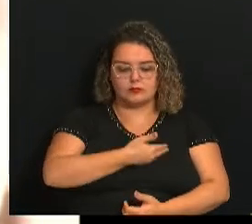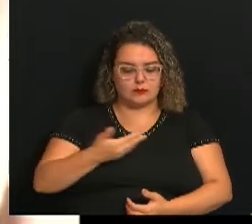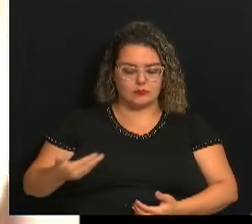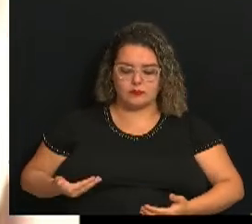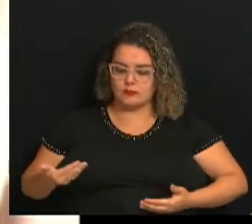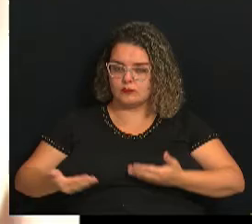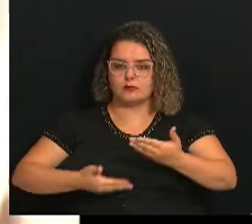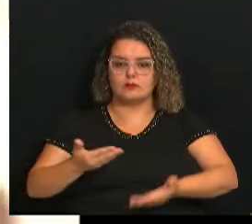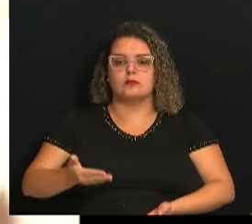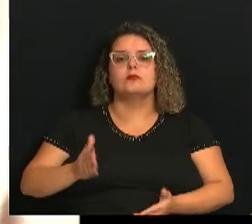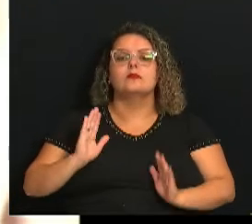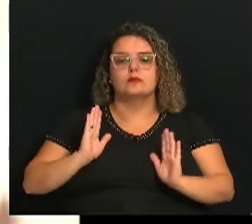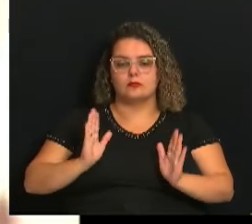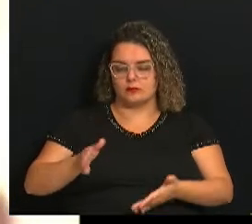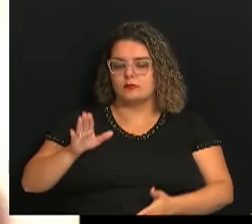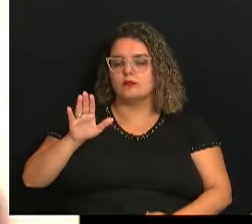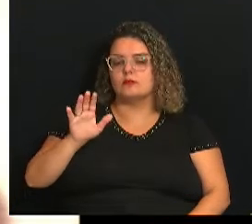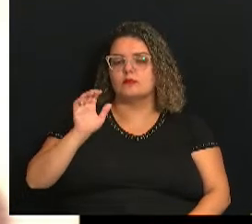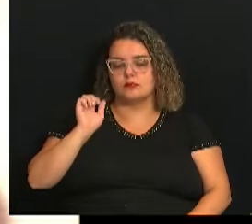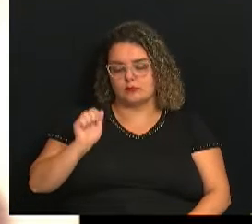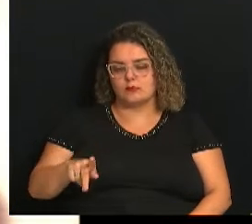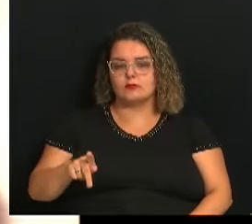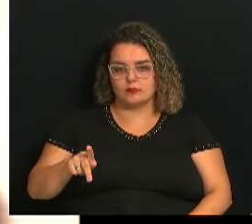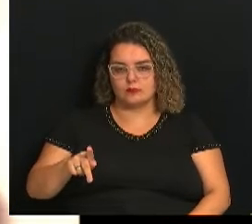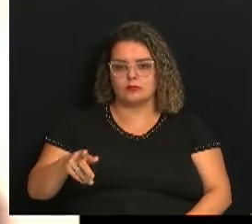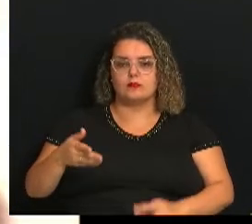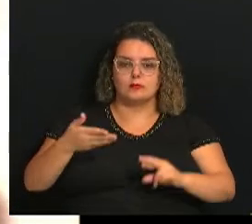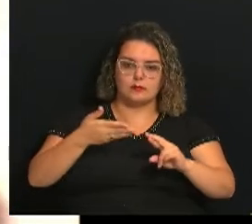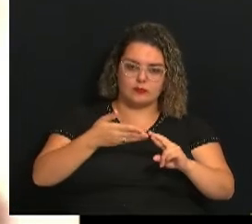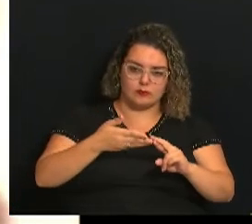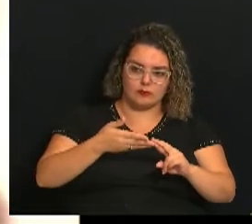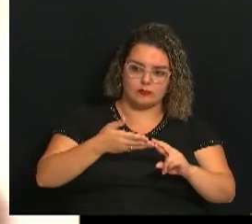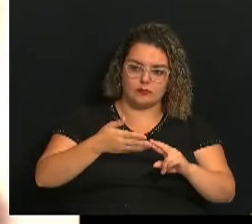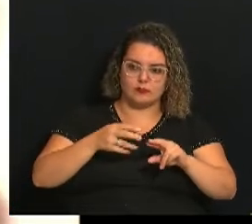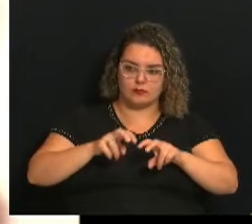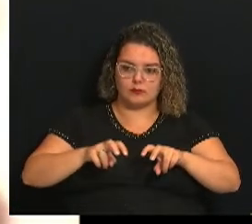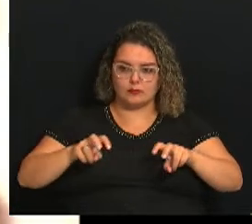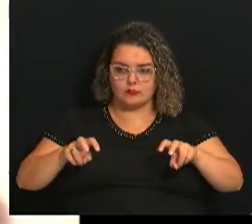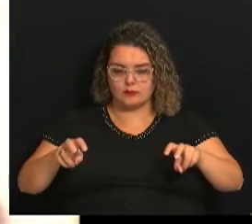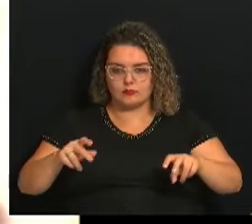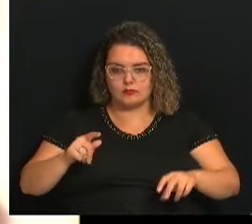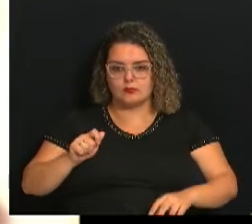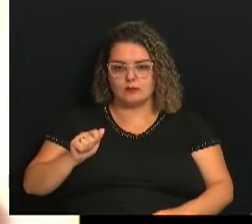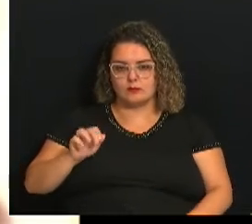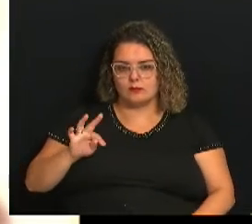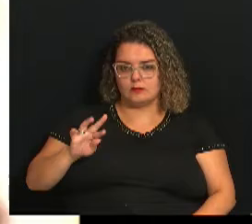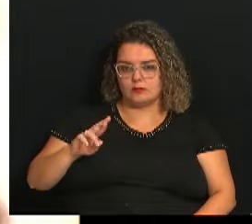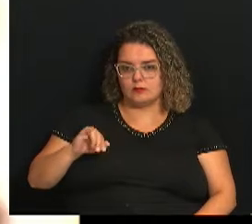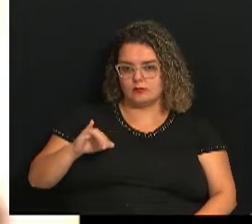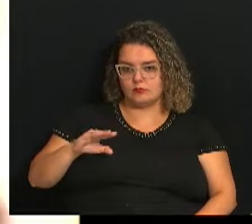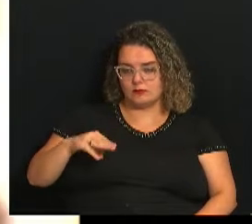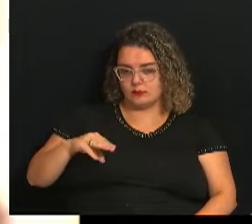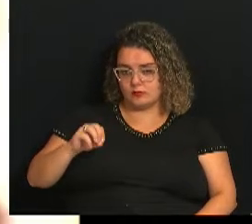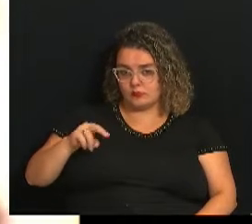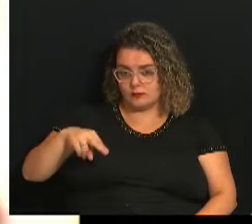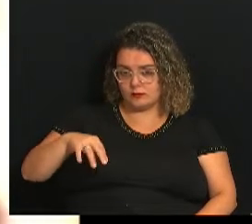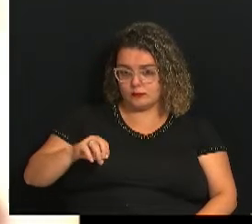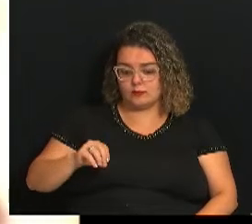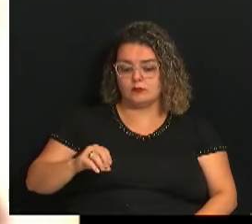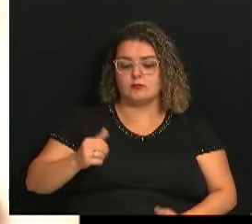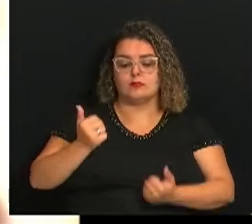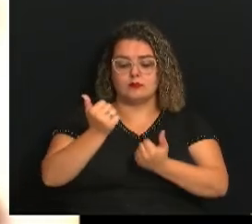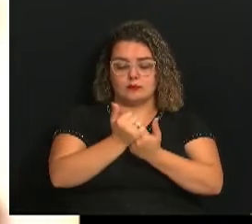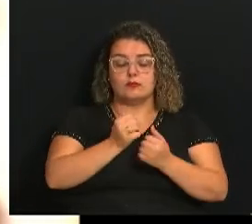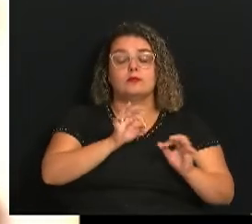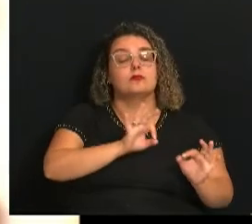sou aposentada, represento uma das cadeiras de patrimônio na suplência, tenho acompanhado todos os